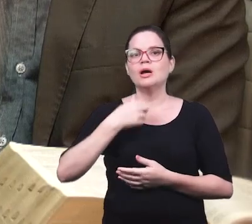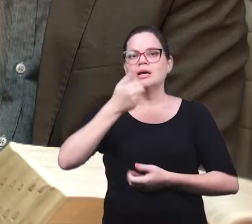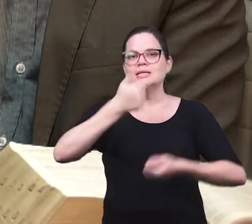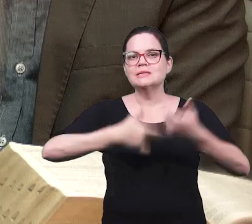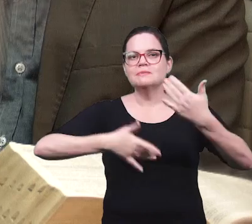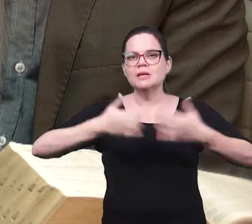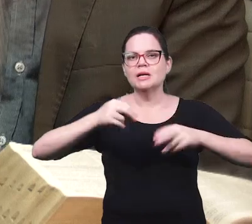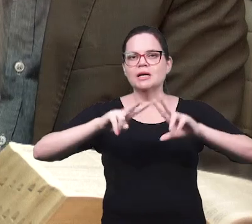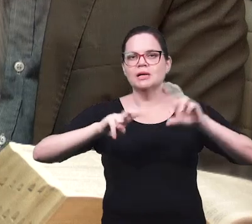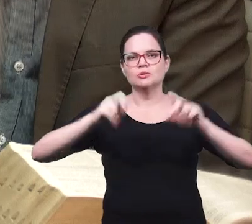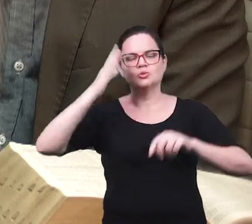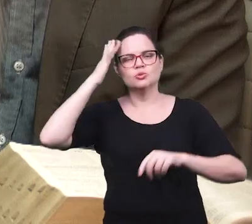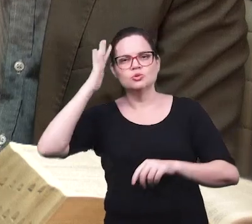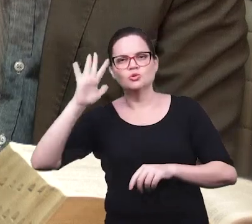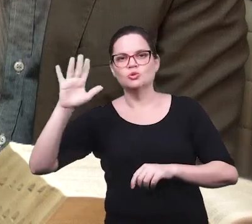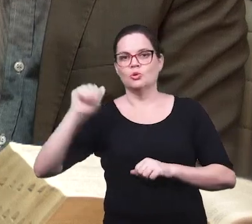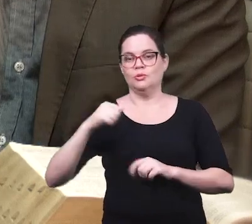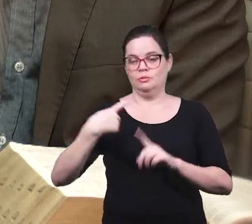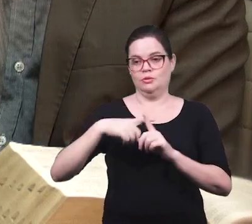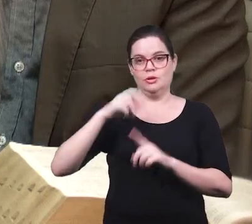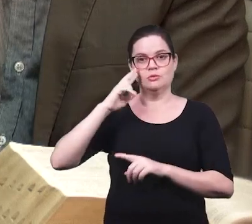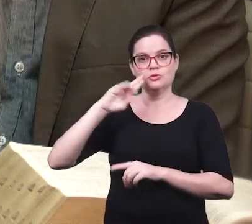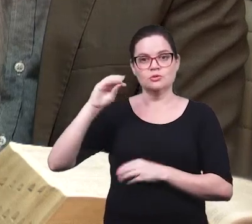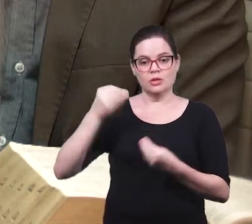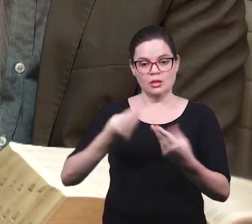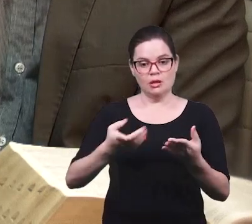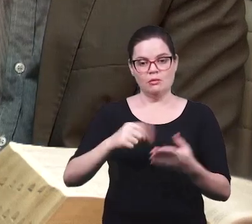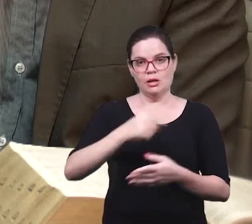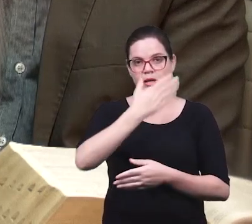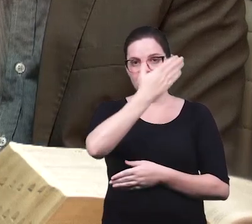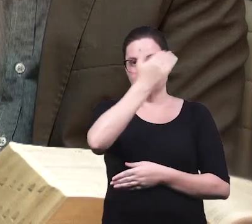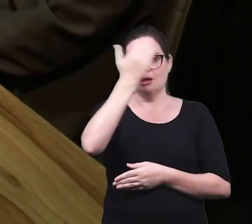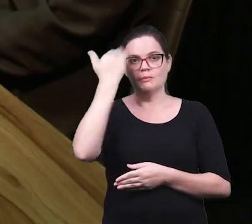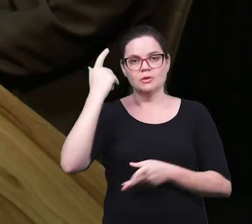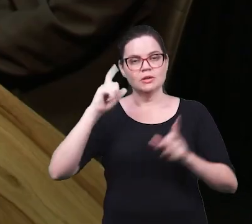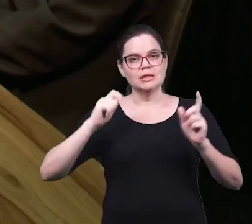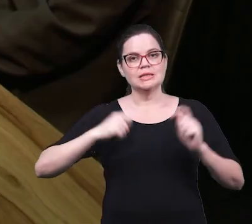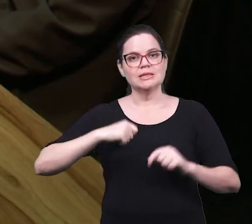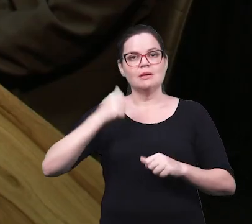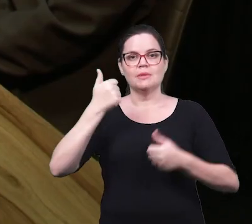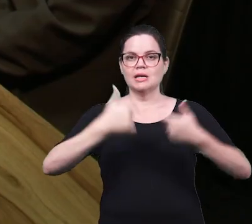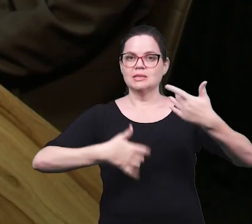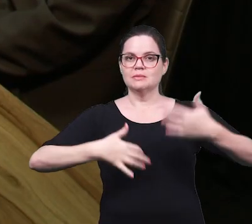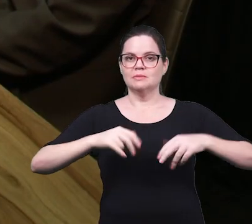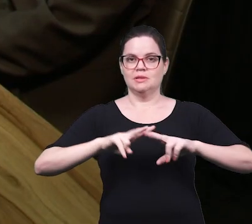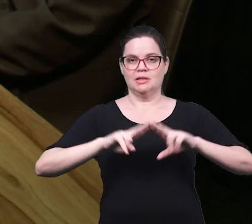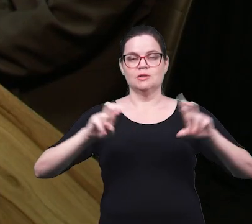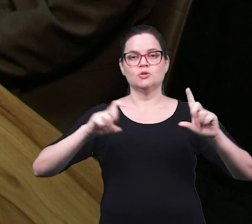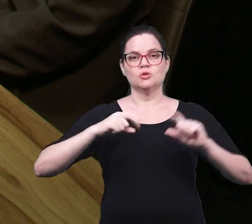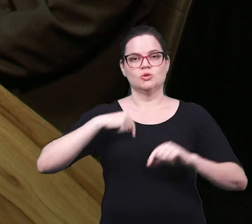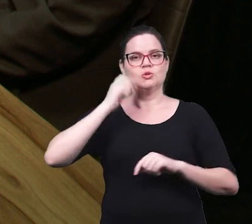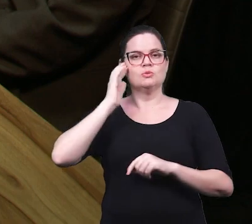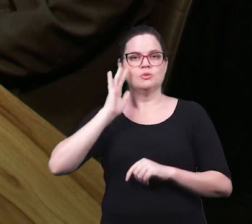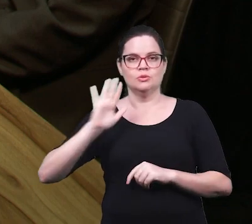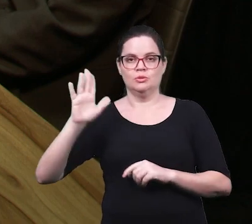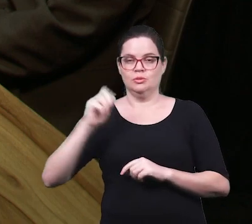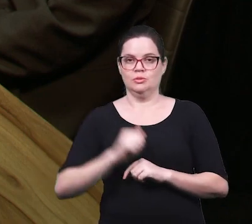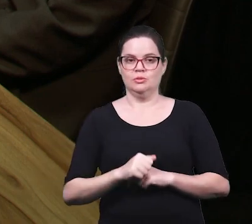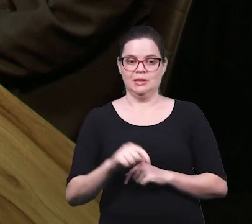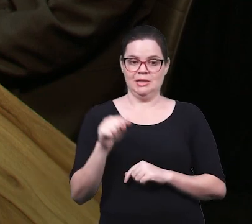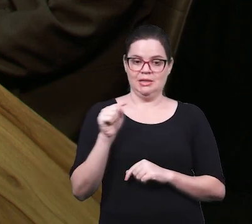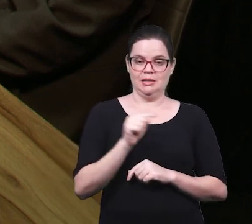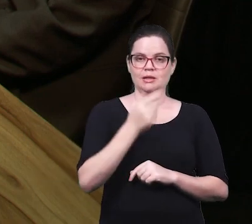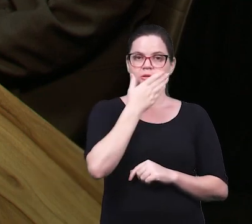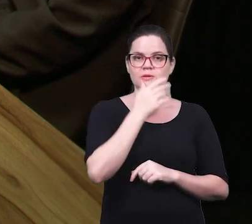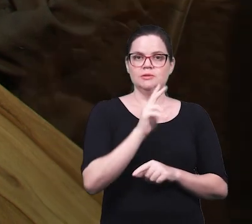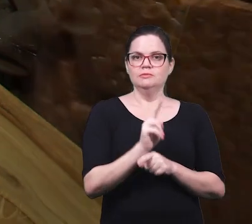interpretando, ele continua exercendo aquele chamado que Deus havia estabelecido para ele. E outra coisa interessante é que o carcereiro, ali na prisão,